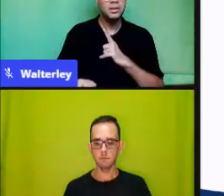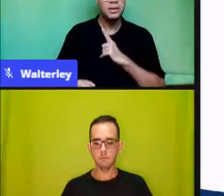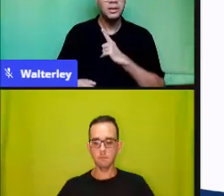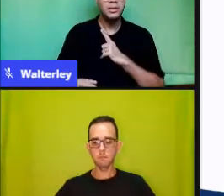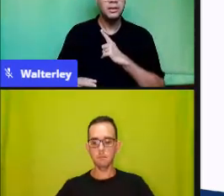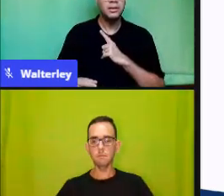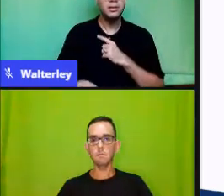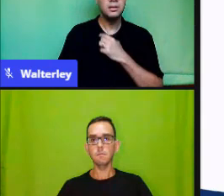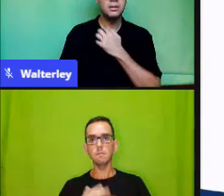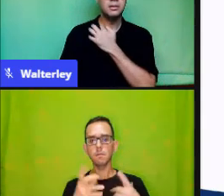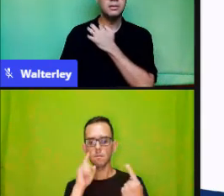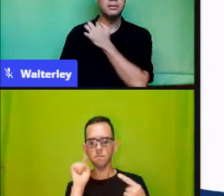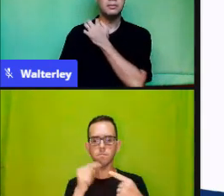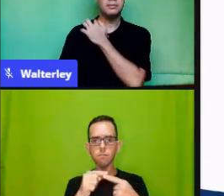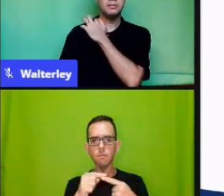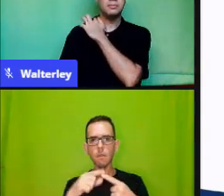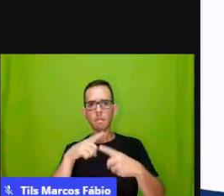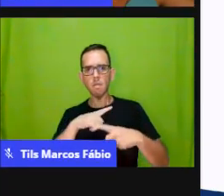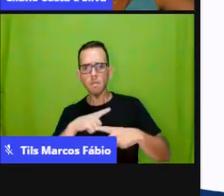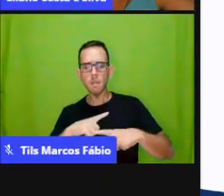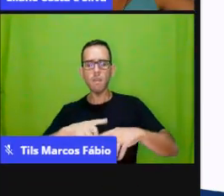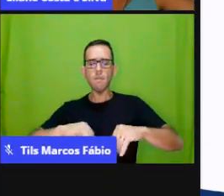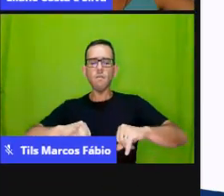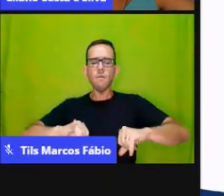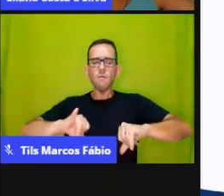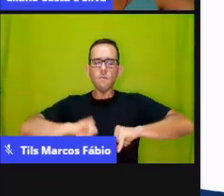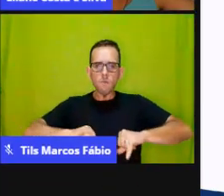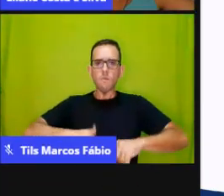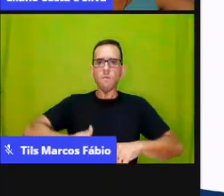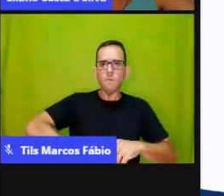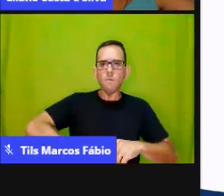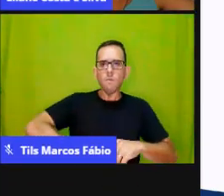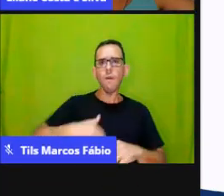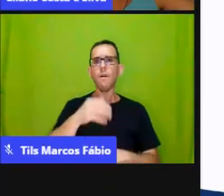Passa-se fome e sede na humanidade também. Mas